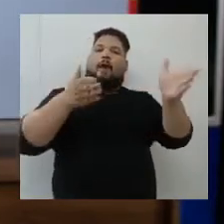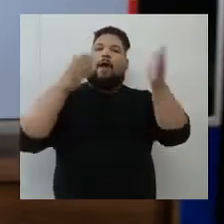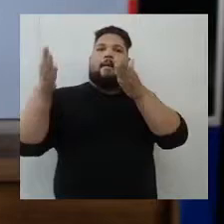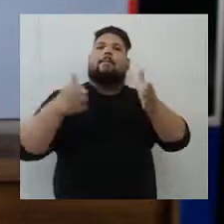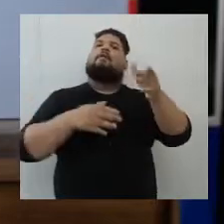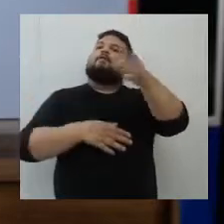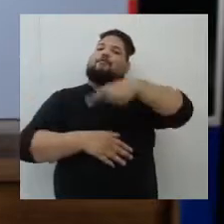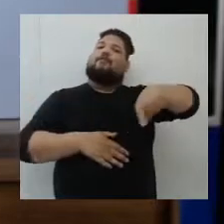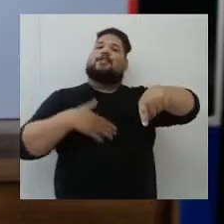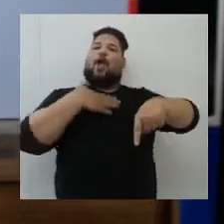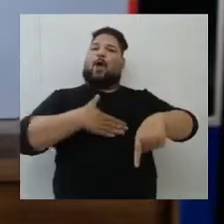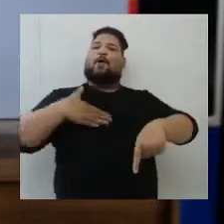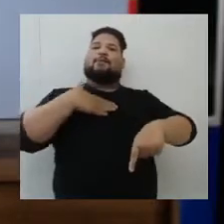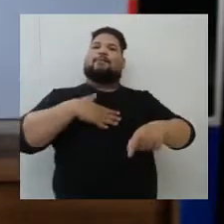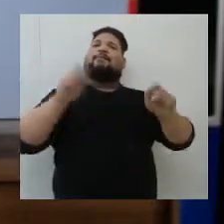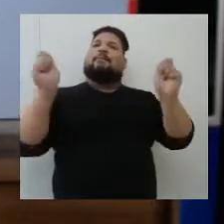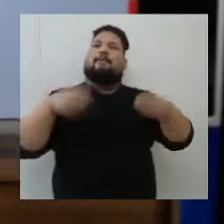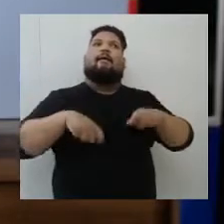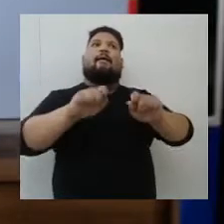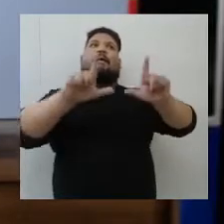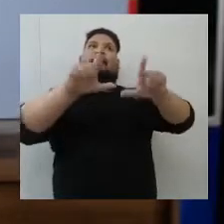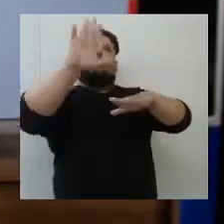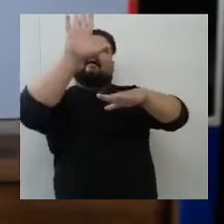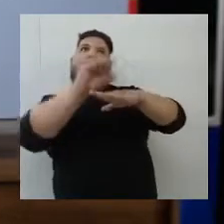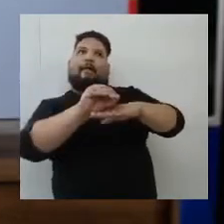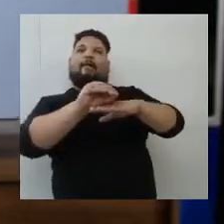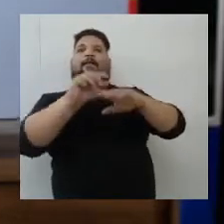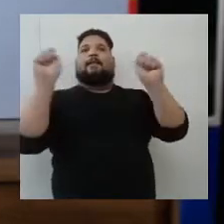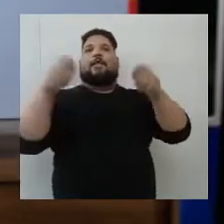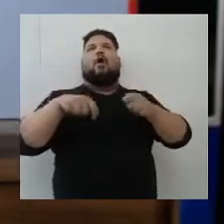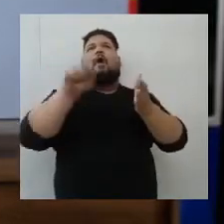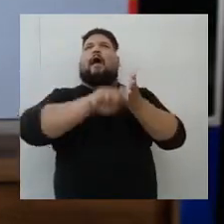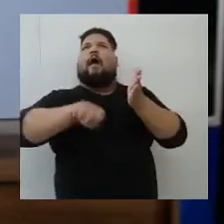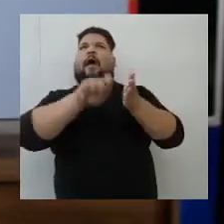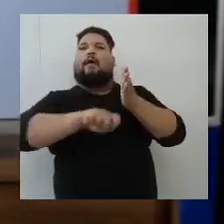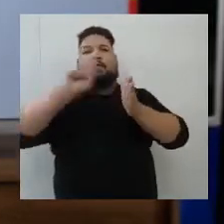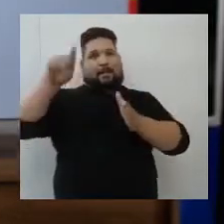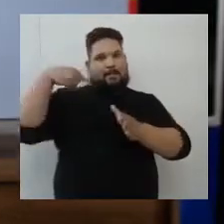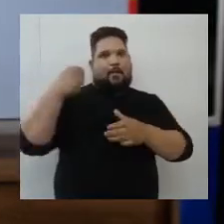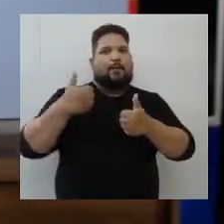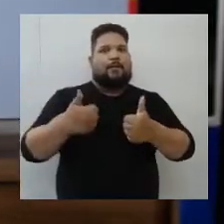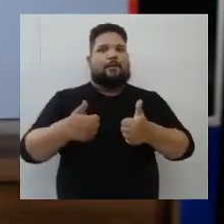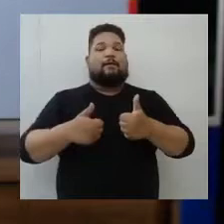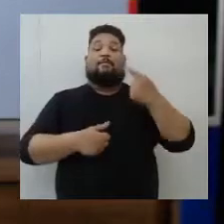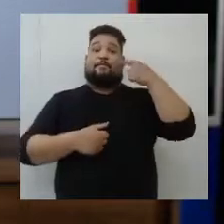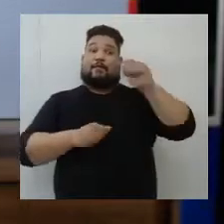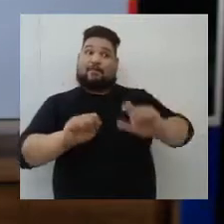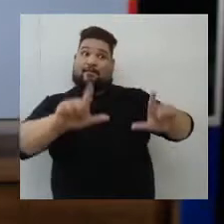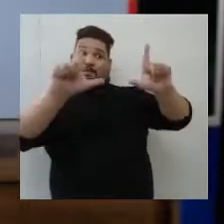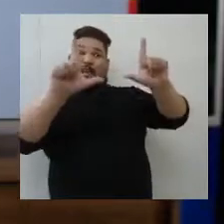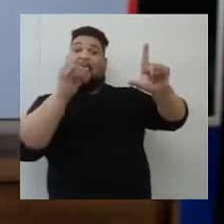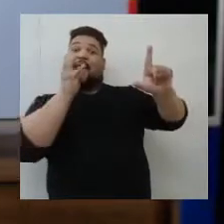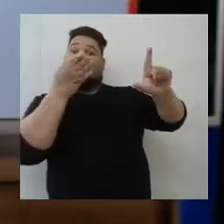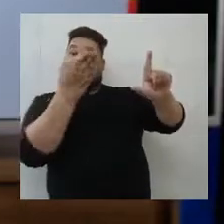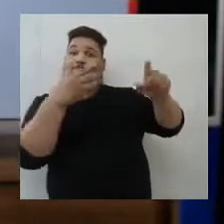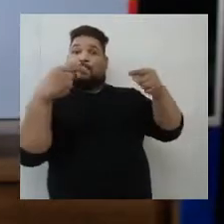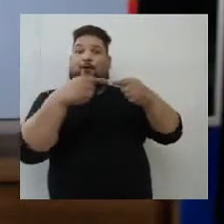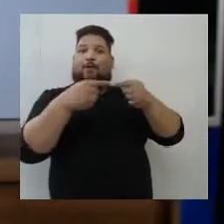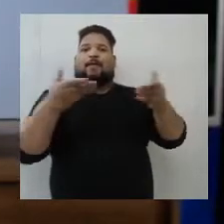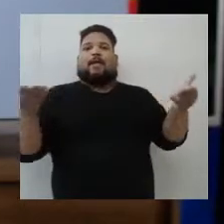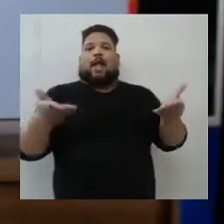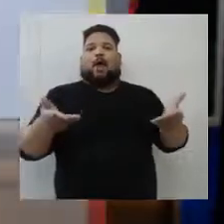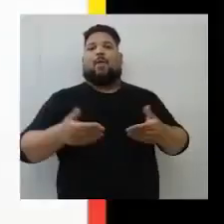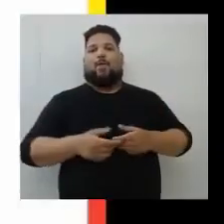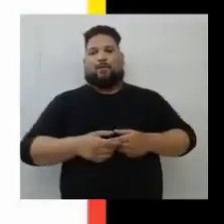gostaria que você, dentro do possível, printasse a tela ou copiasse mais tarde. Um dos exemplos é o que você vai ver agora no